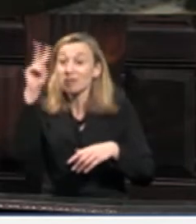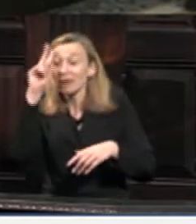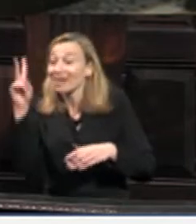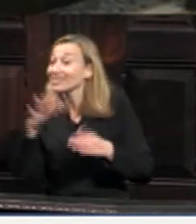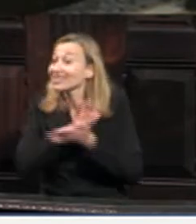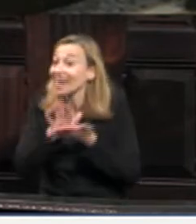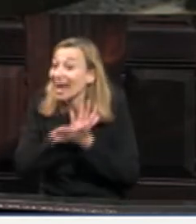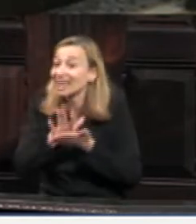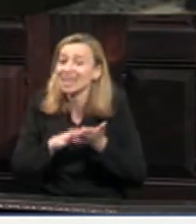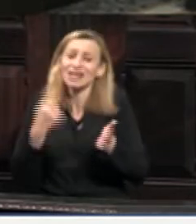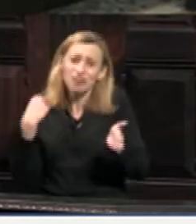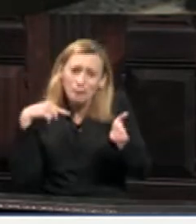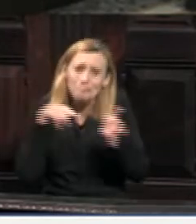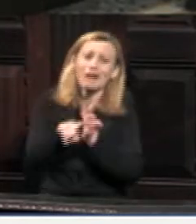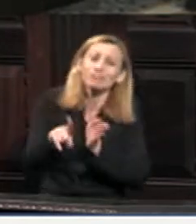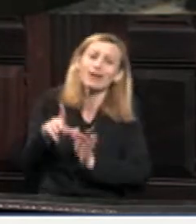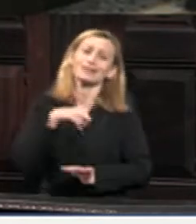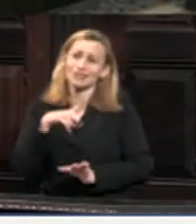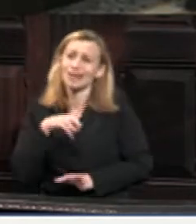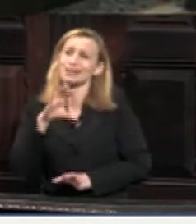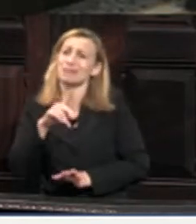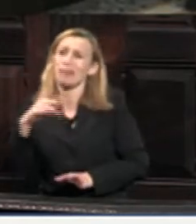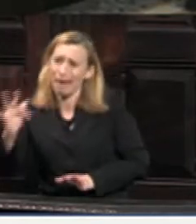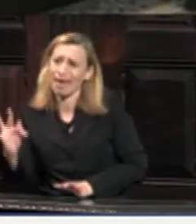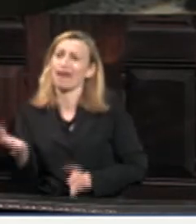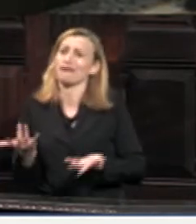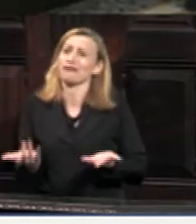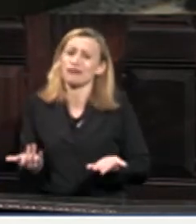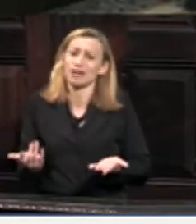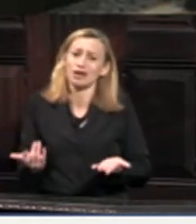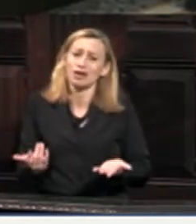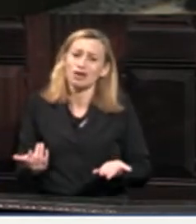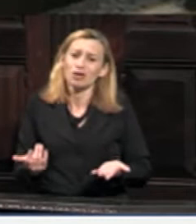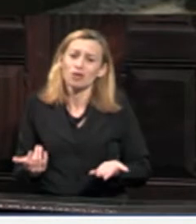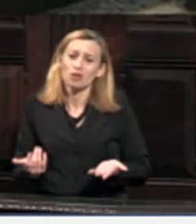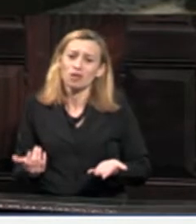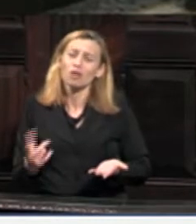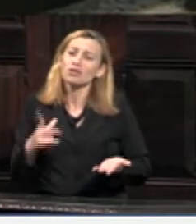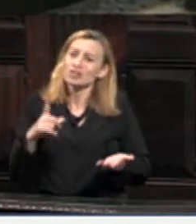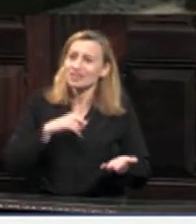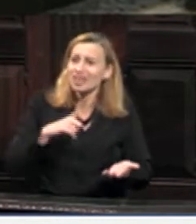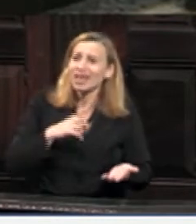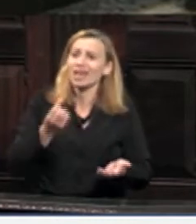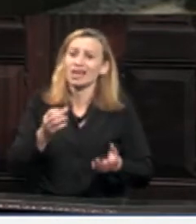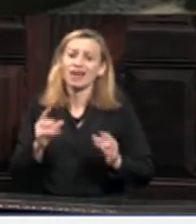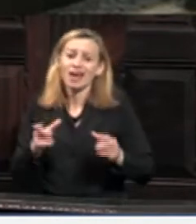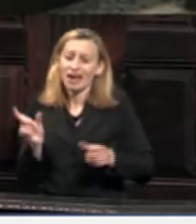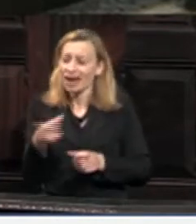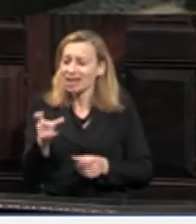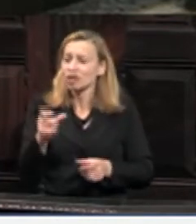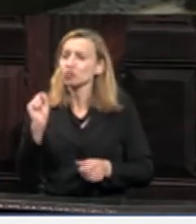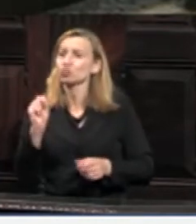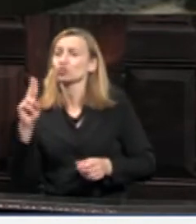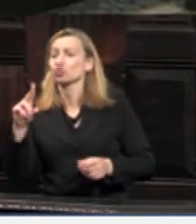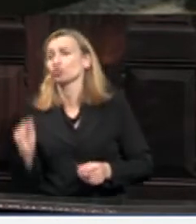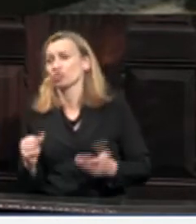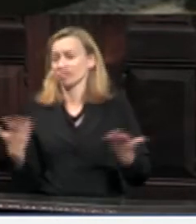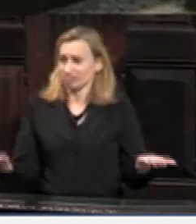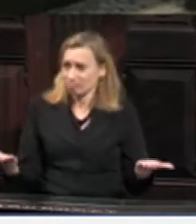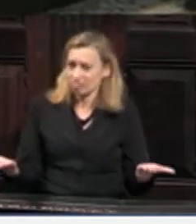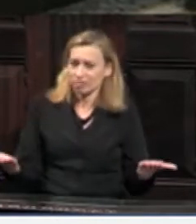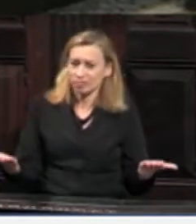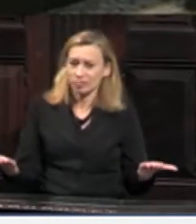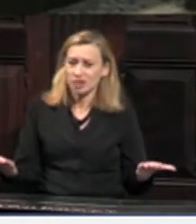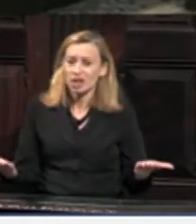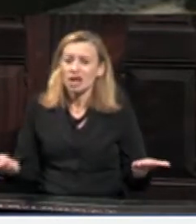tiro o chapéu para o senhor. Mas nenhum paciente que saia de um atendimento hospitalar, seja ele ambulatório,